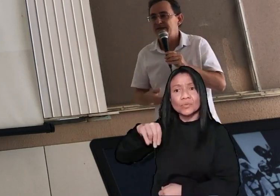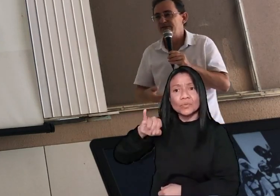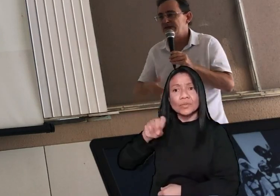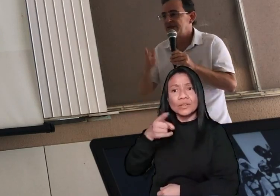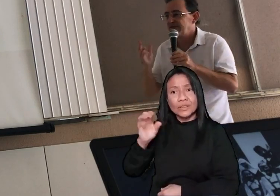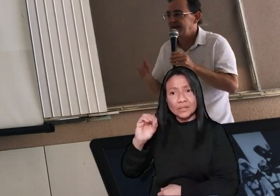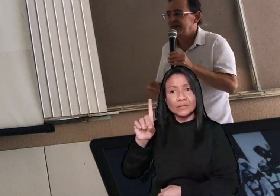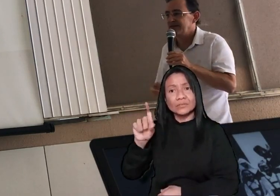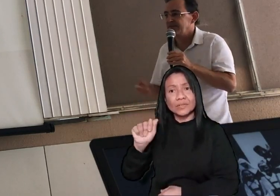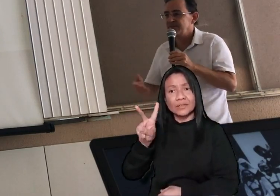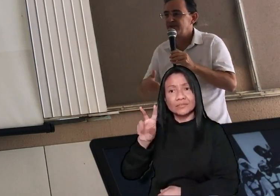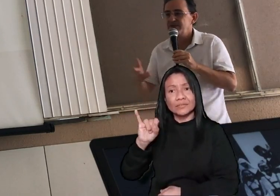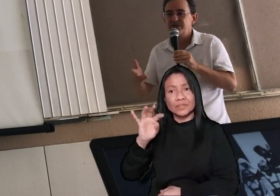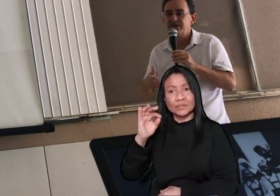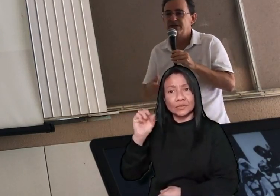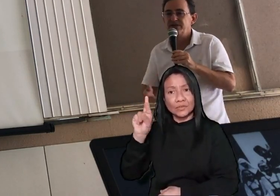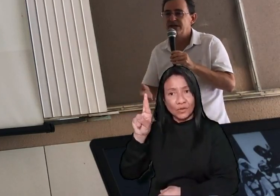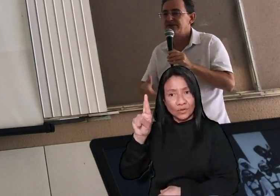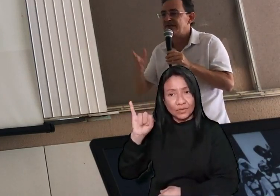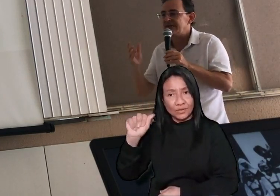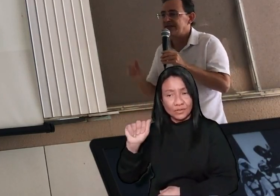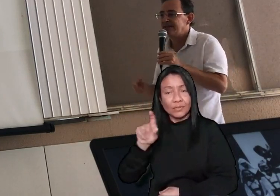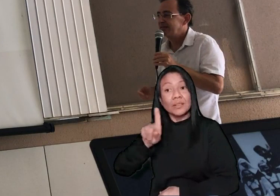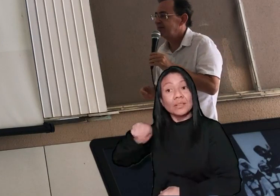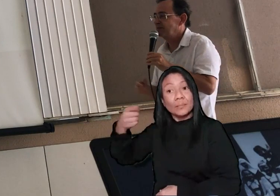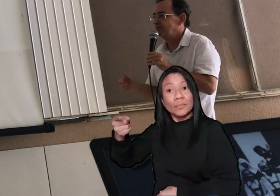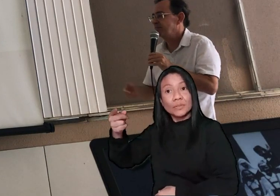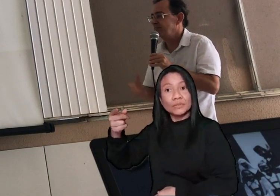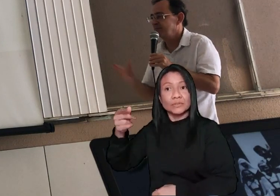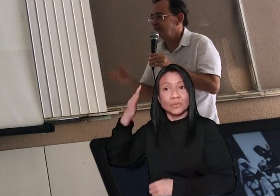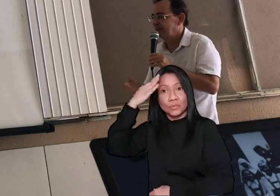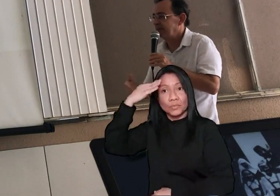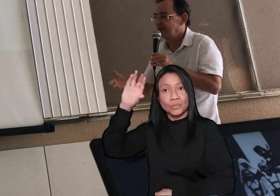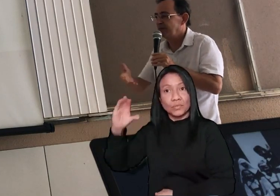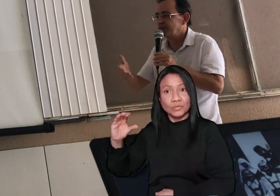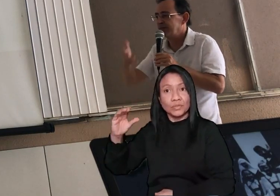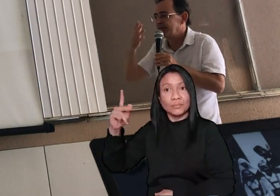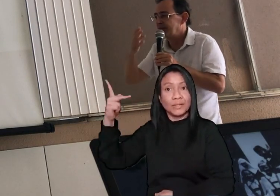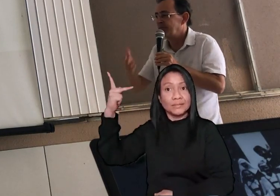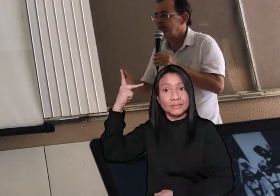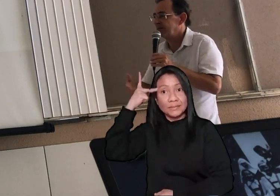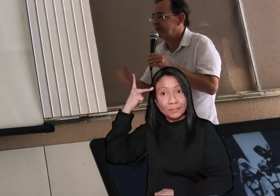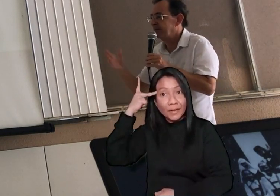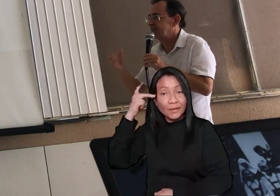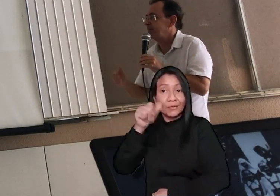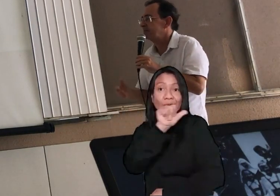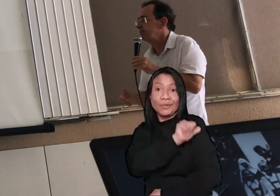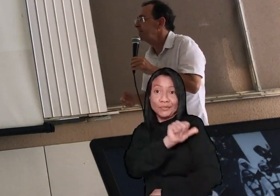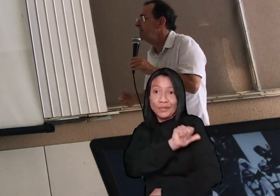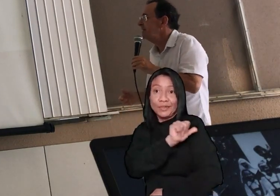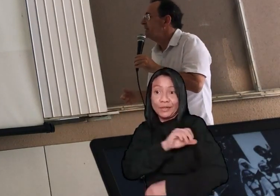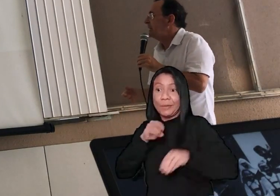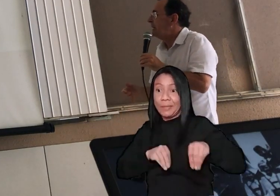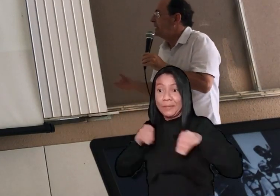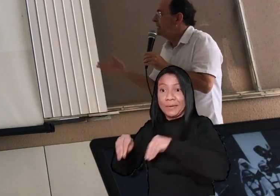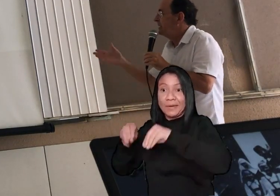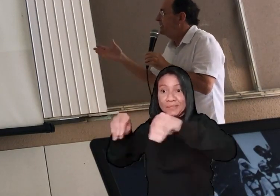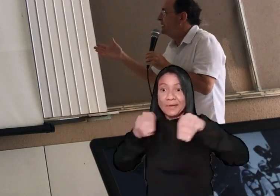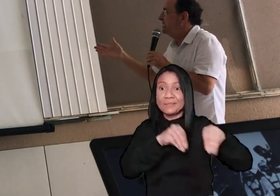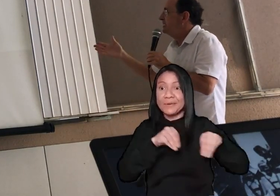o sofrimento, hoje você vai, muitos vão de avião, né? Então, de ônibus até São Paulo, 15 horas.